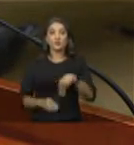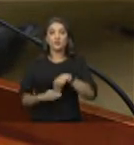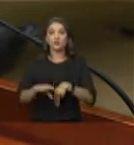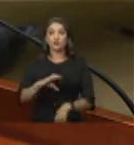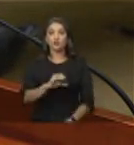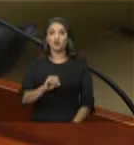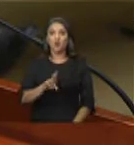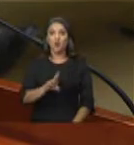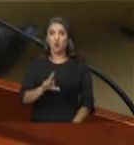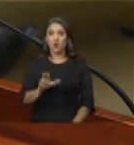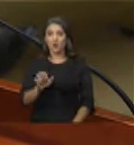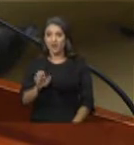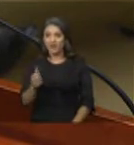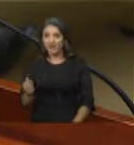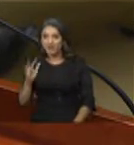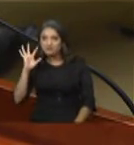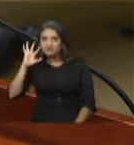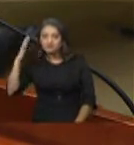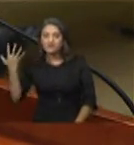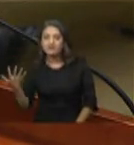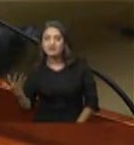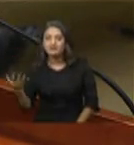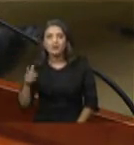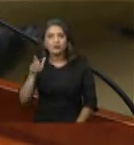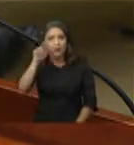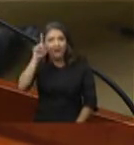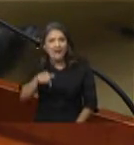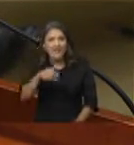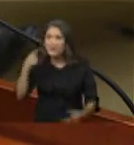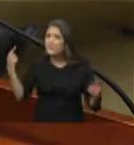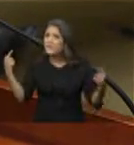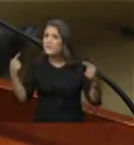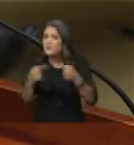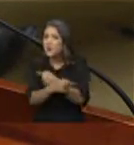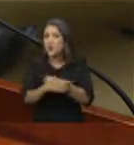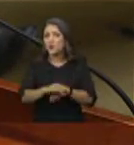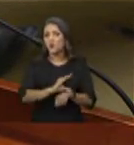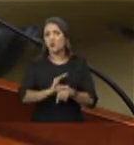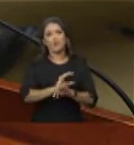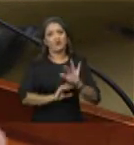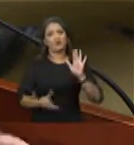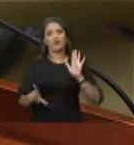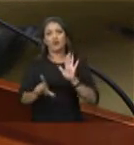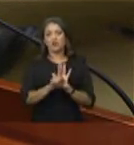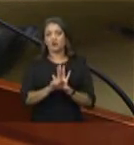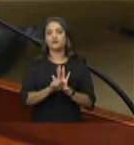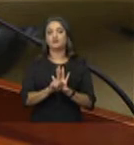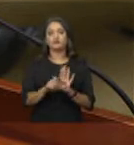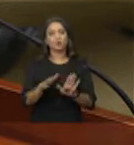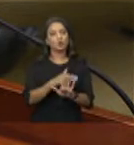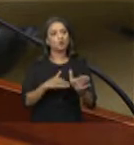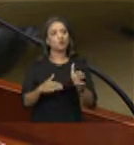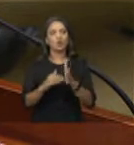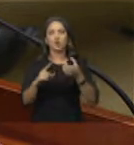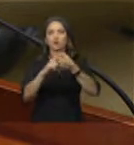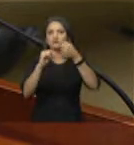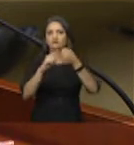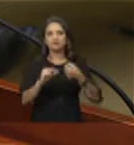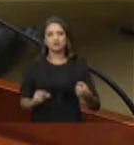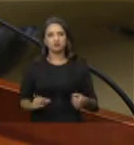tomou a decisão profunda inconstitucionalidade da lei em todos os seus dispositivos